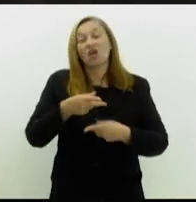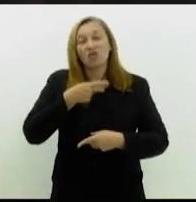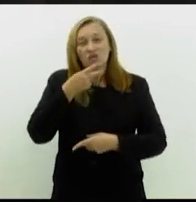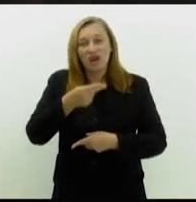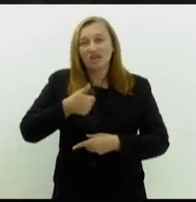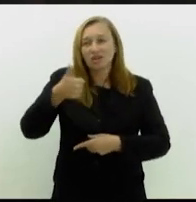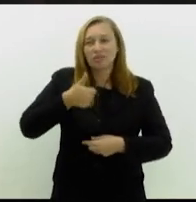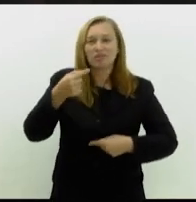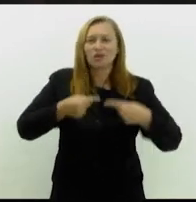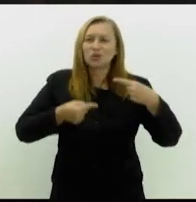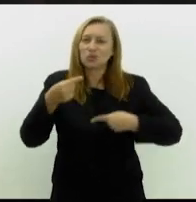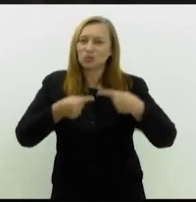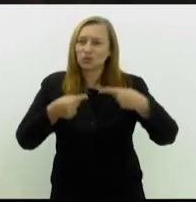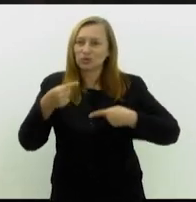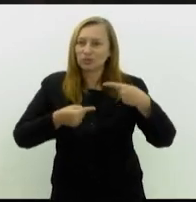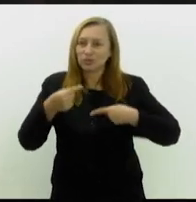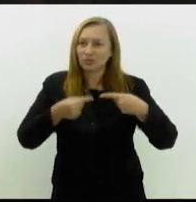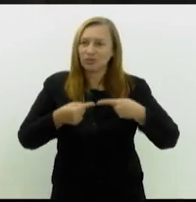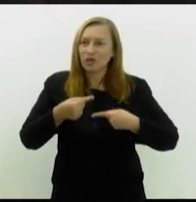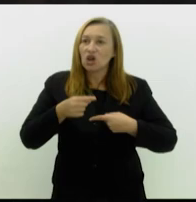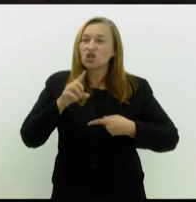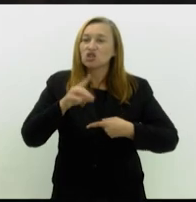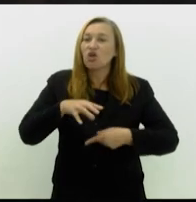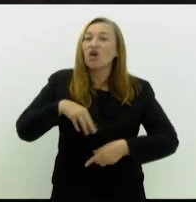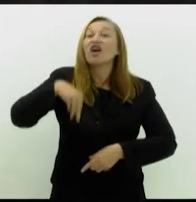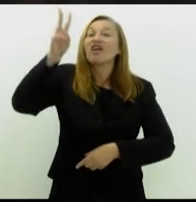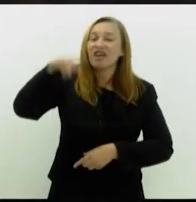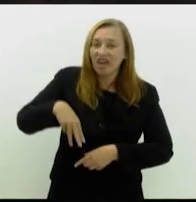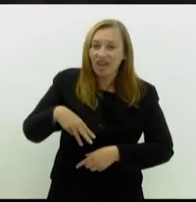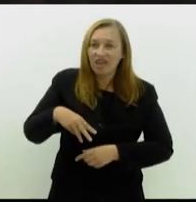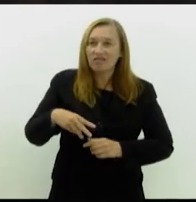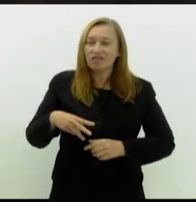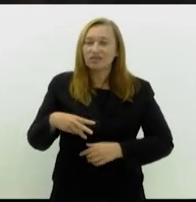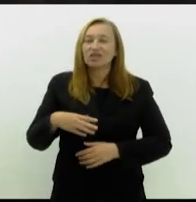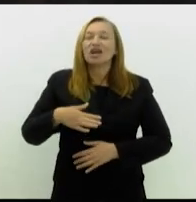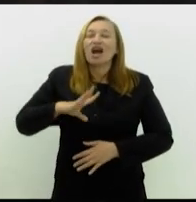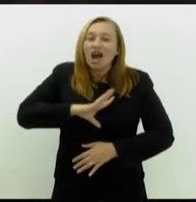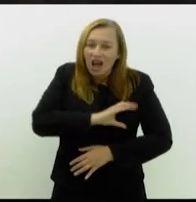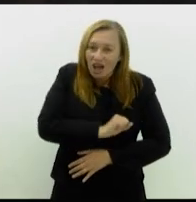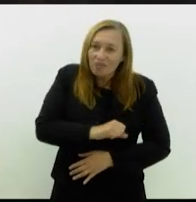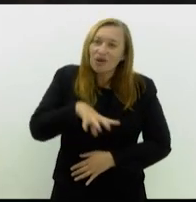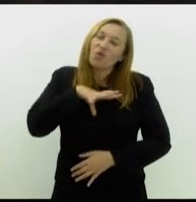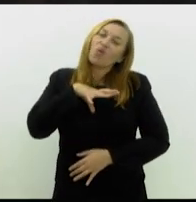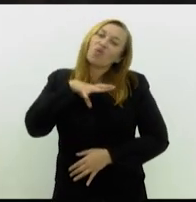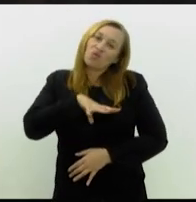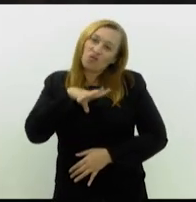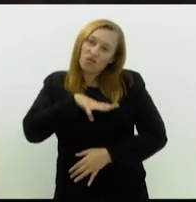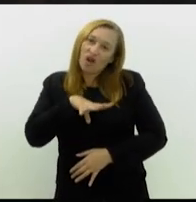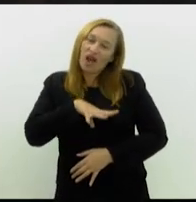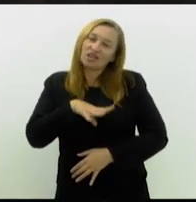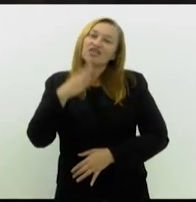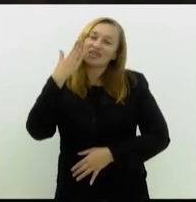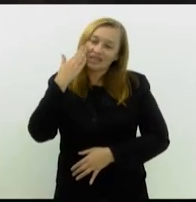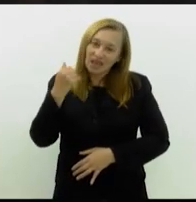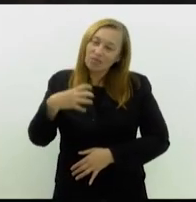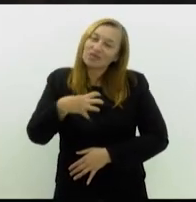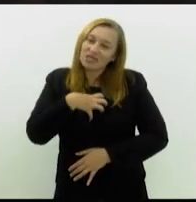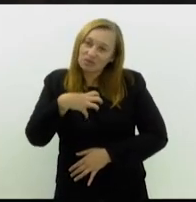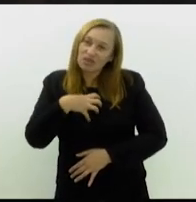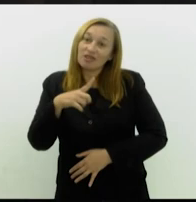primeira discussão que só quem é vascaíno sabe o sentimento não pelo futebol do